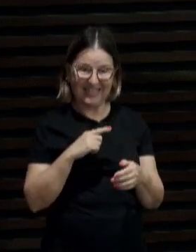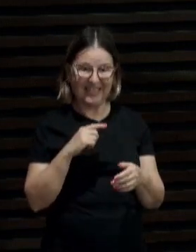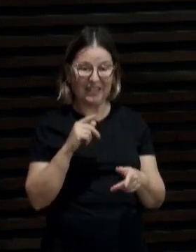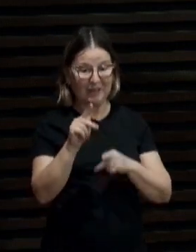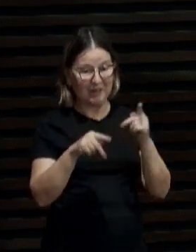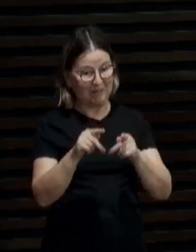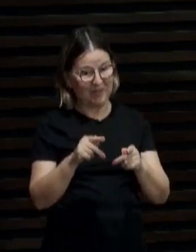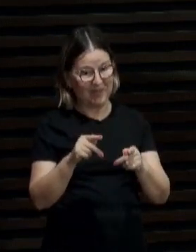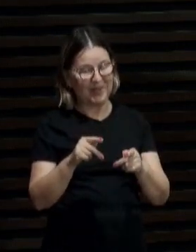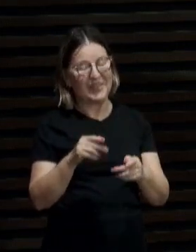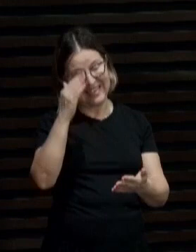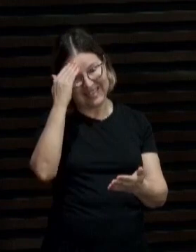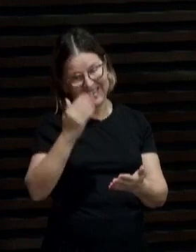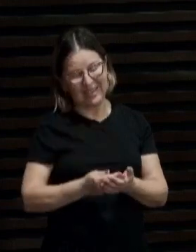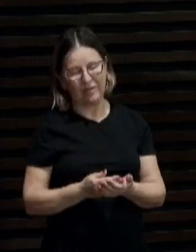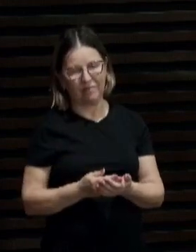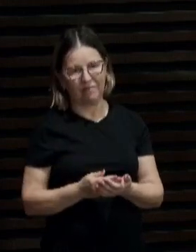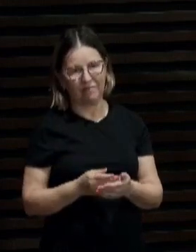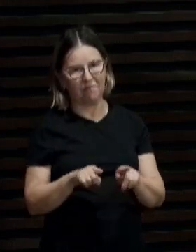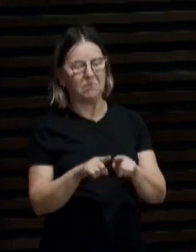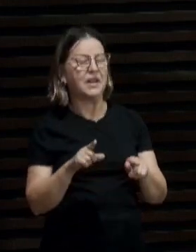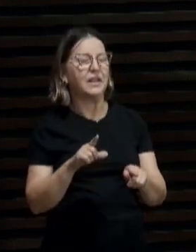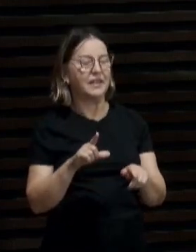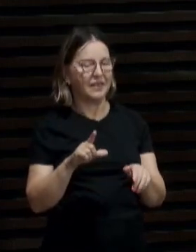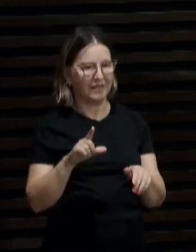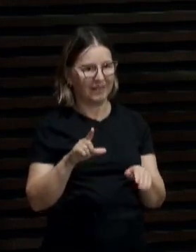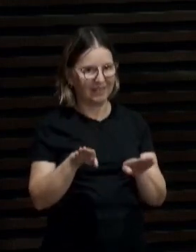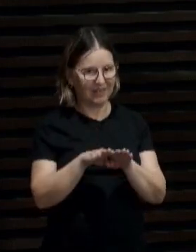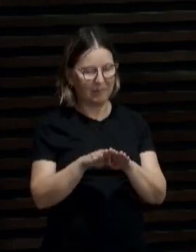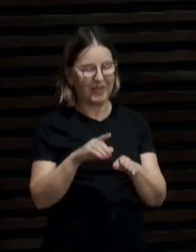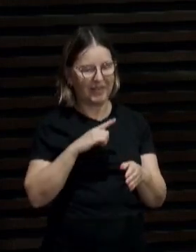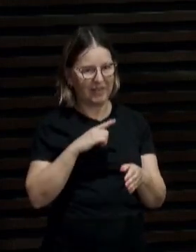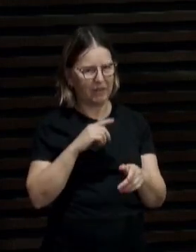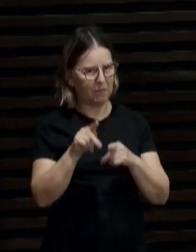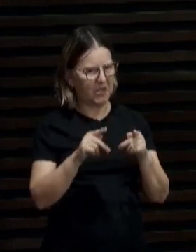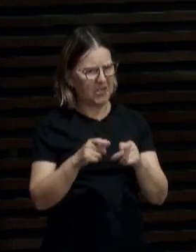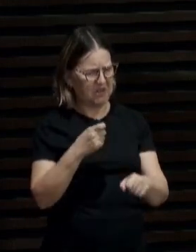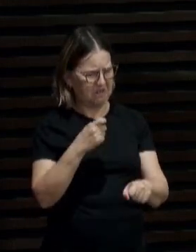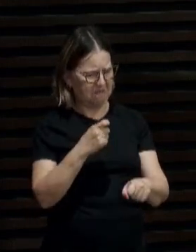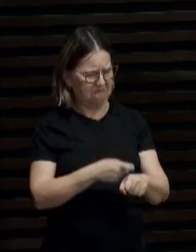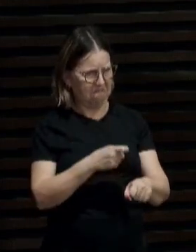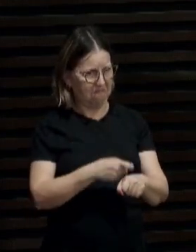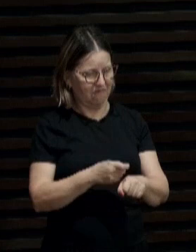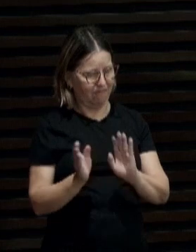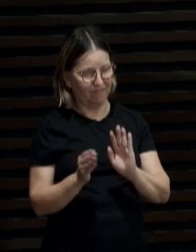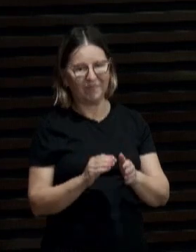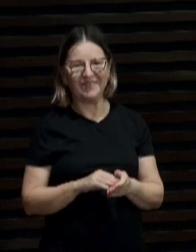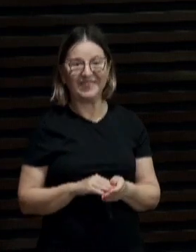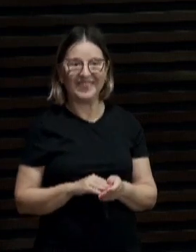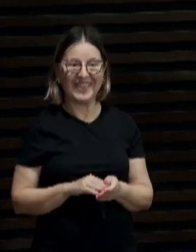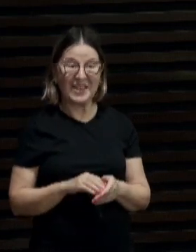o seu coração empedernido, nós vamos ver logo adiante. Mas eles já não eram mais judeus, agora eles